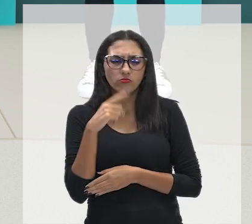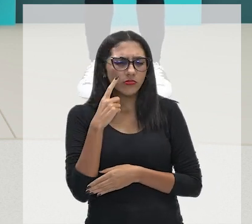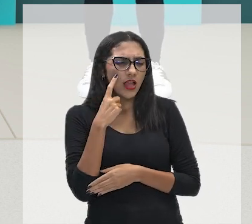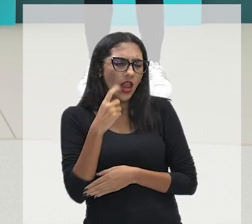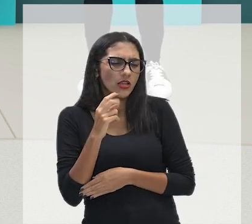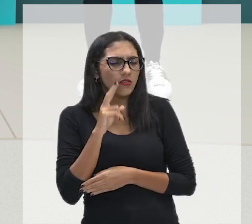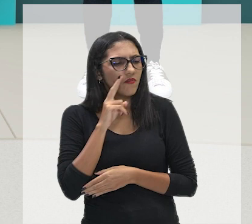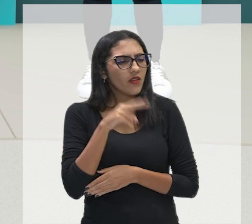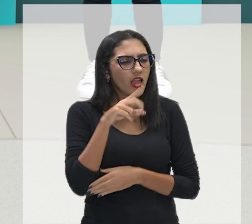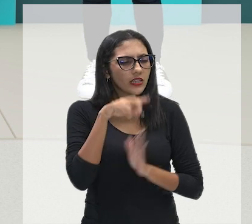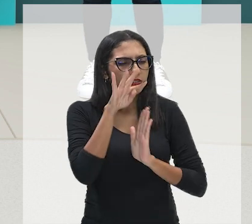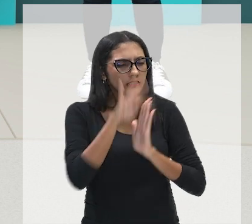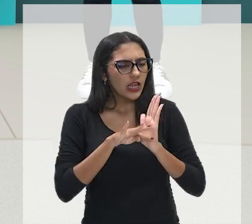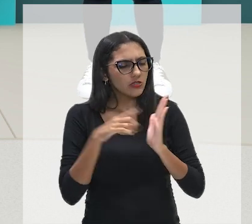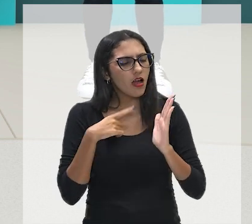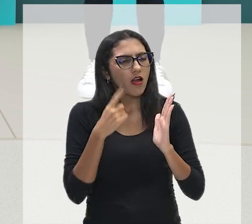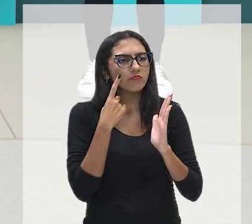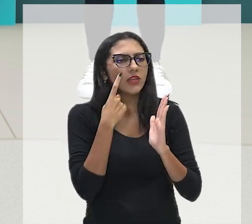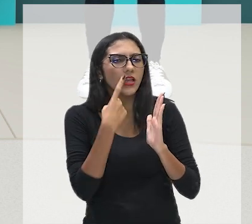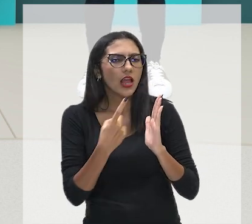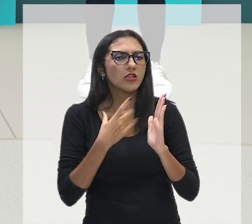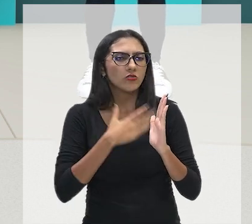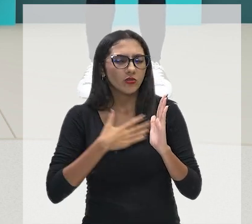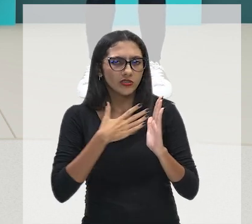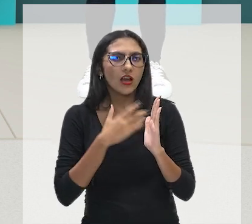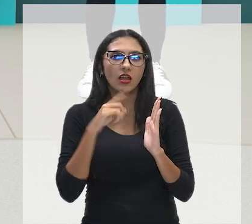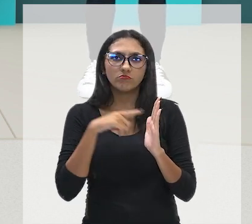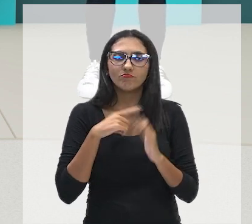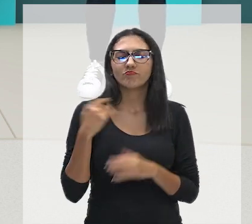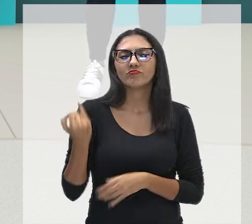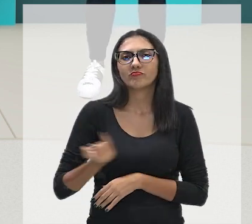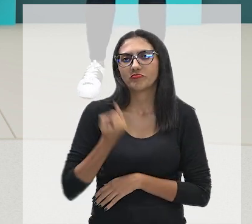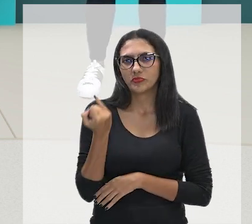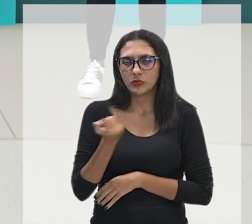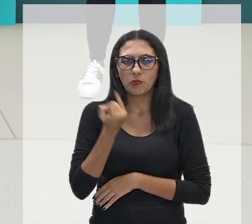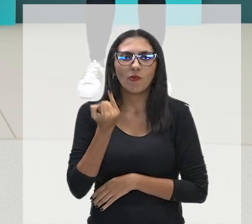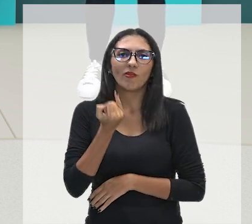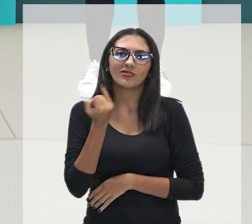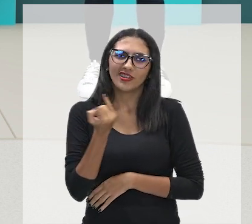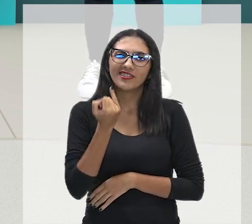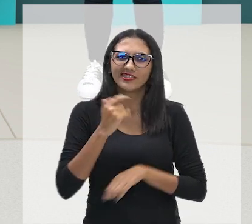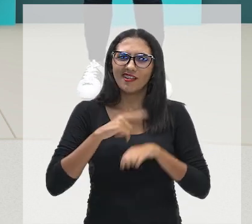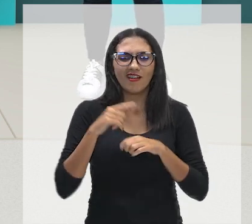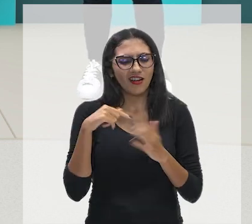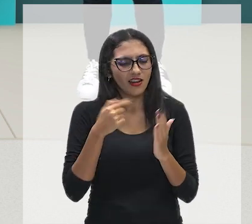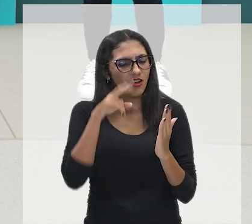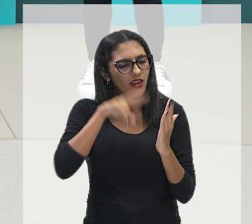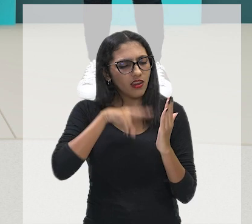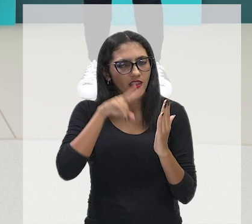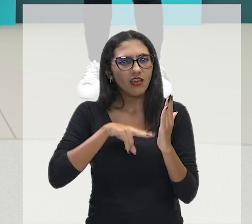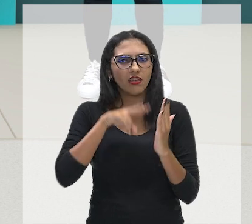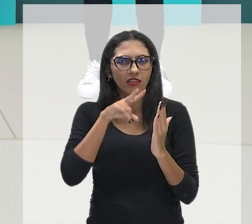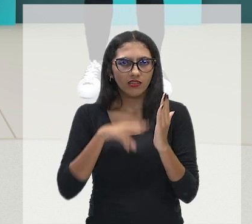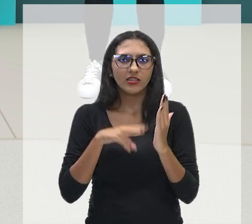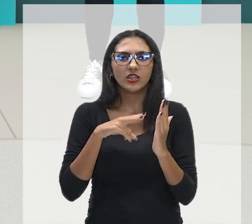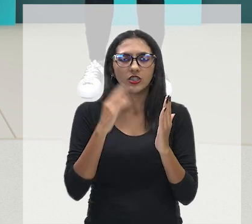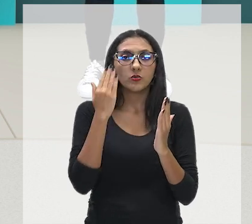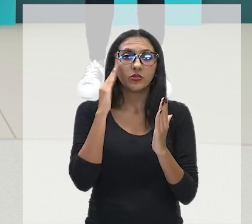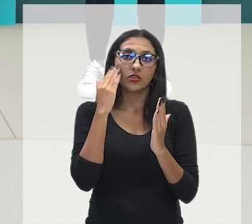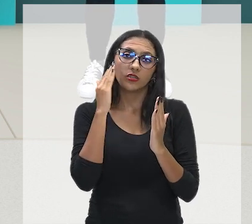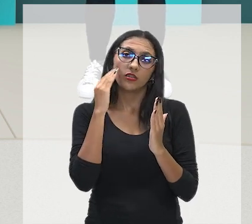já falamos aqui, que é um fator importantíssimo na hora da leitura, na hora da interpretação